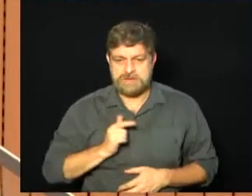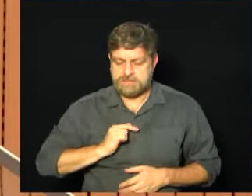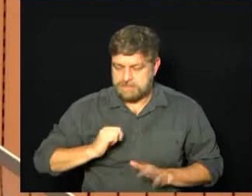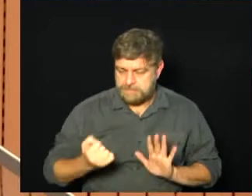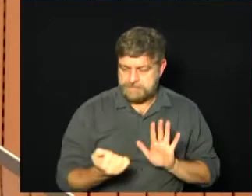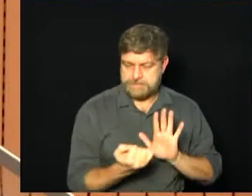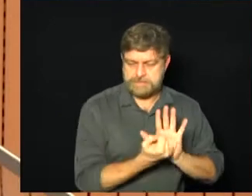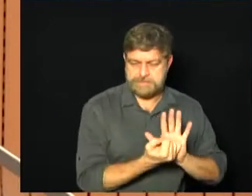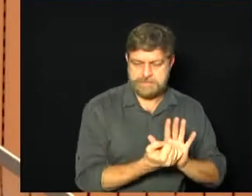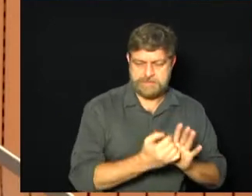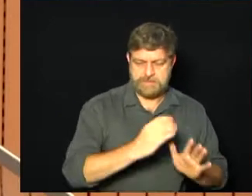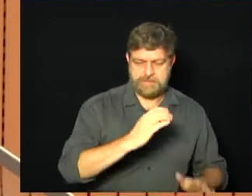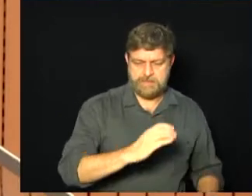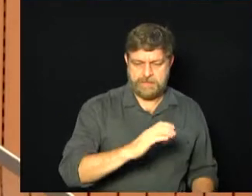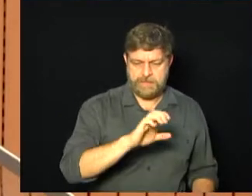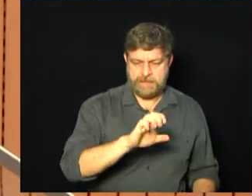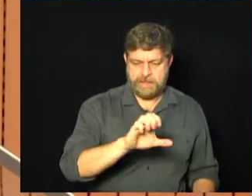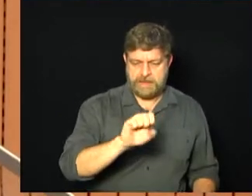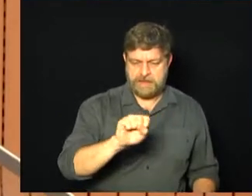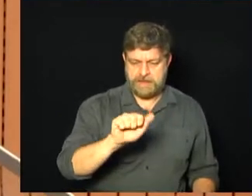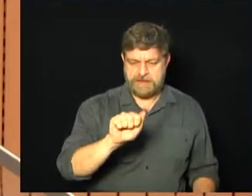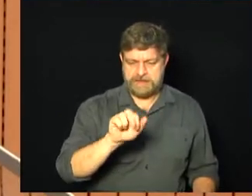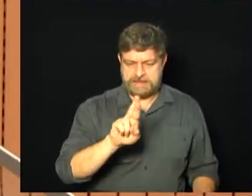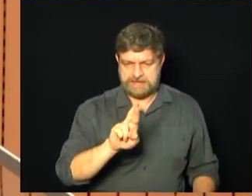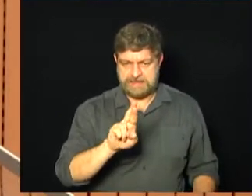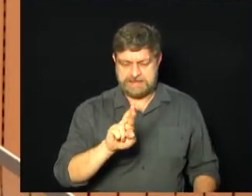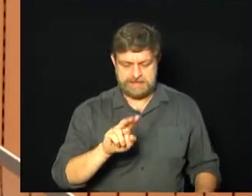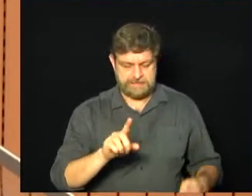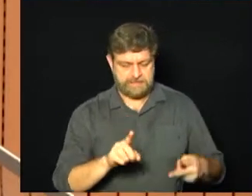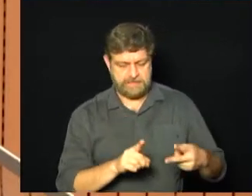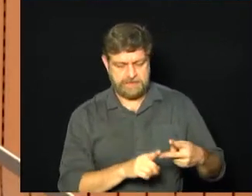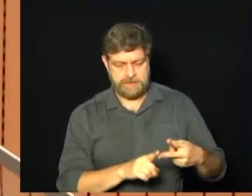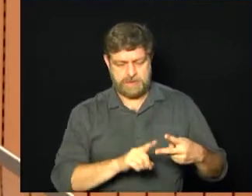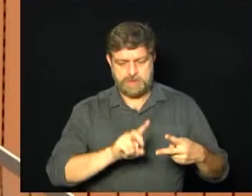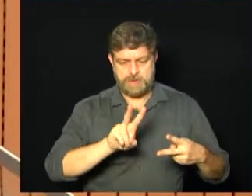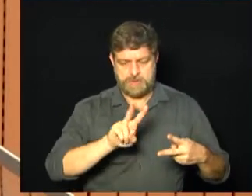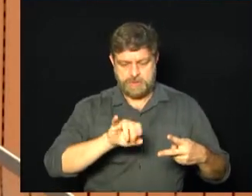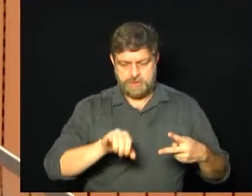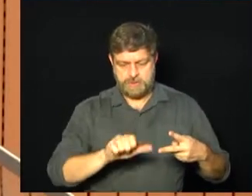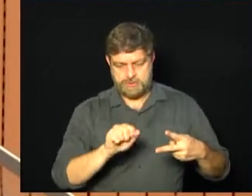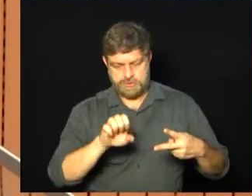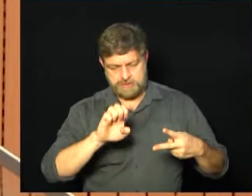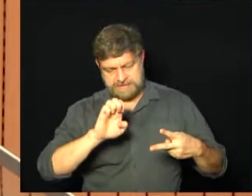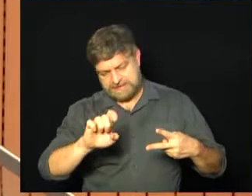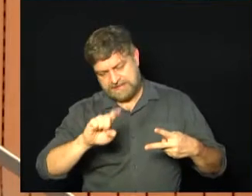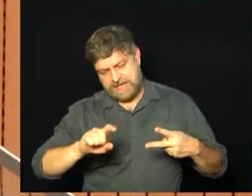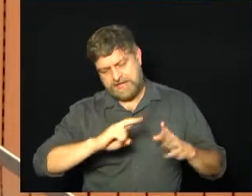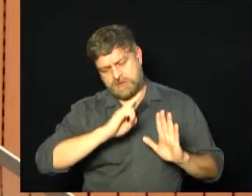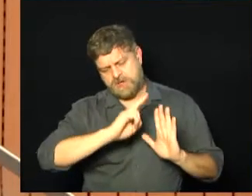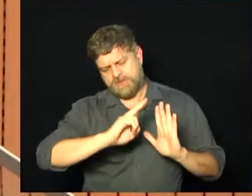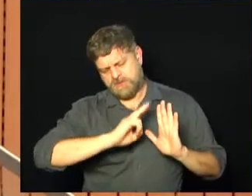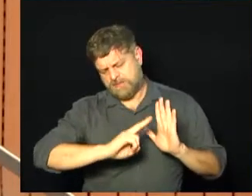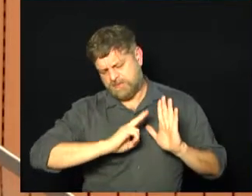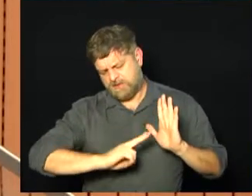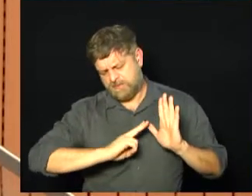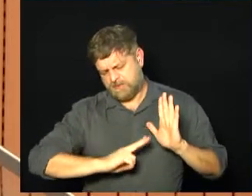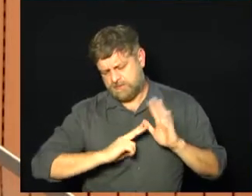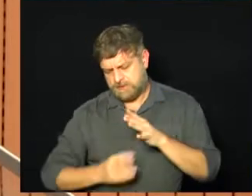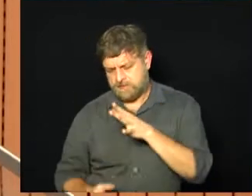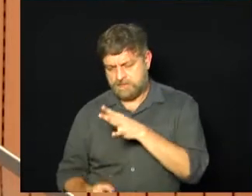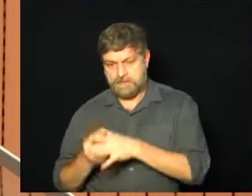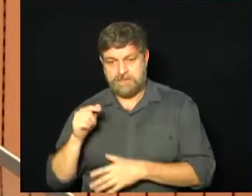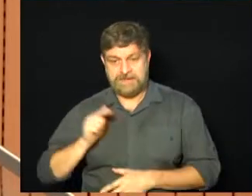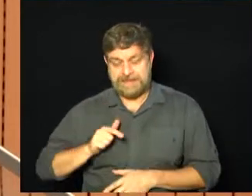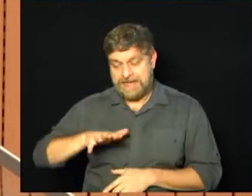César Birrenbach, José de Campos Novaes, Henrique Maximiano Coelho Neto e muitos outros operários